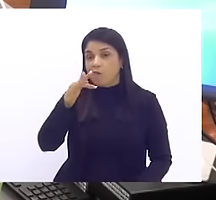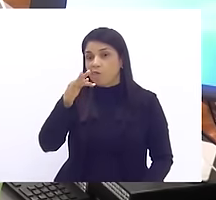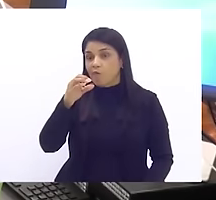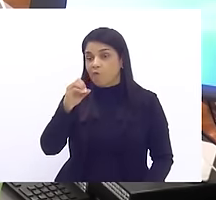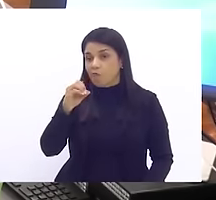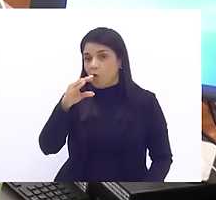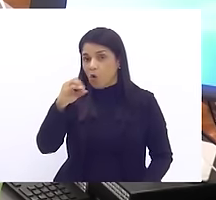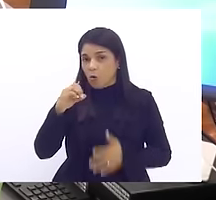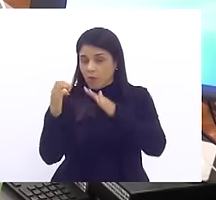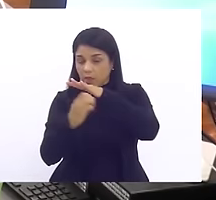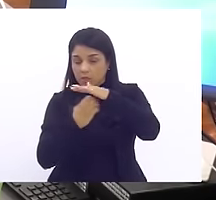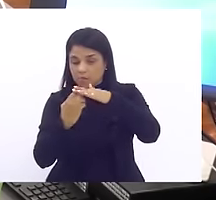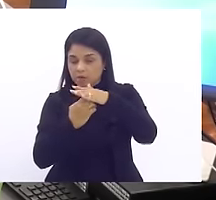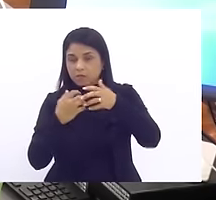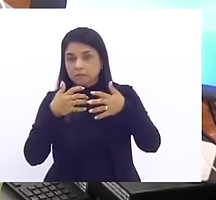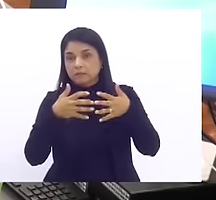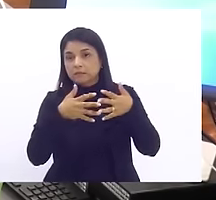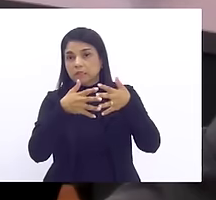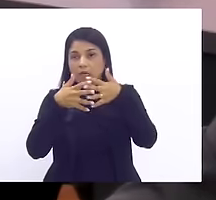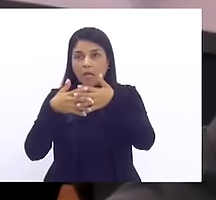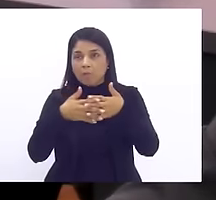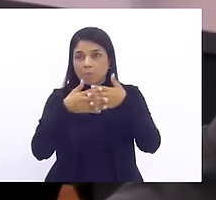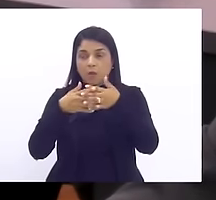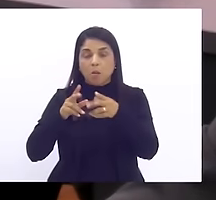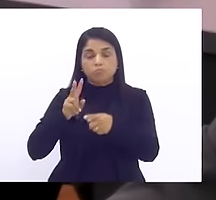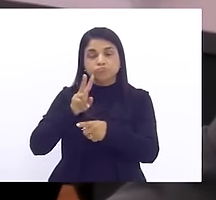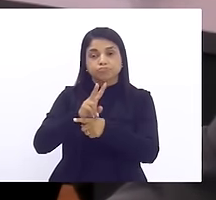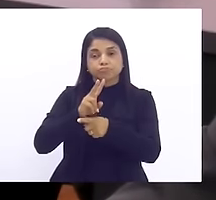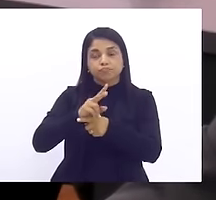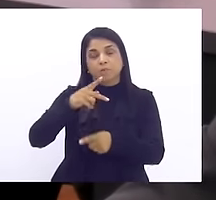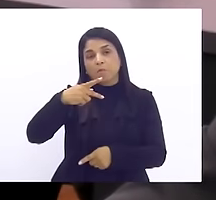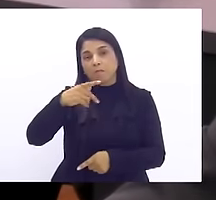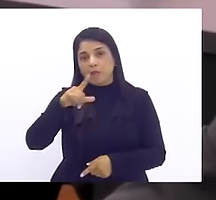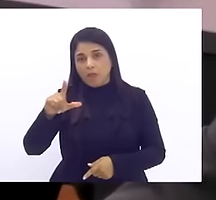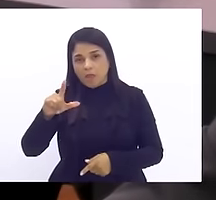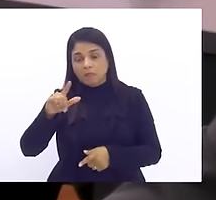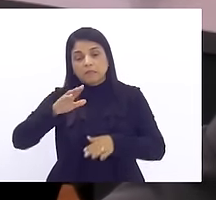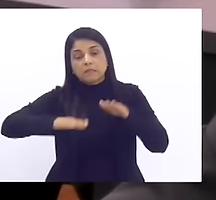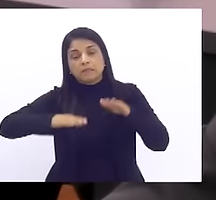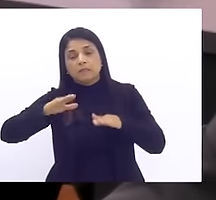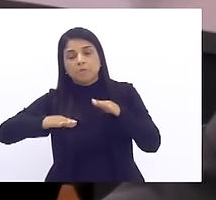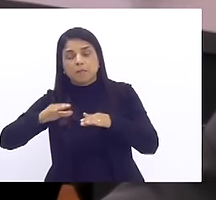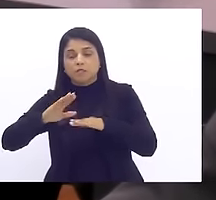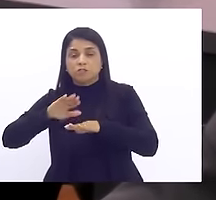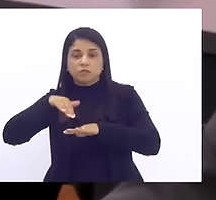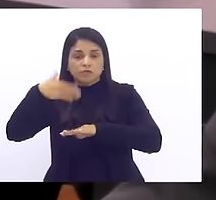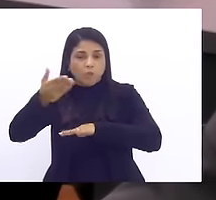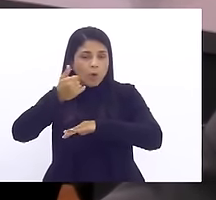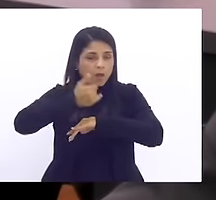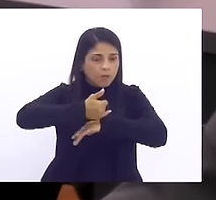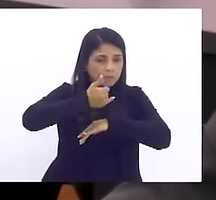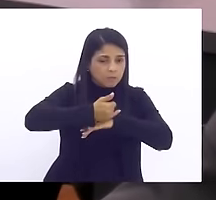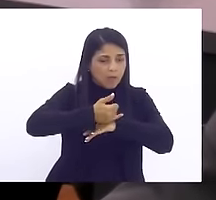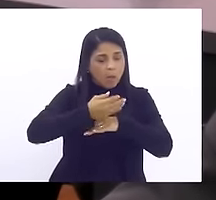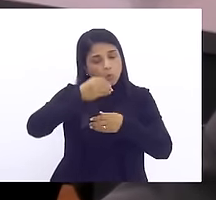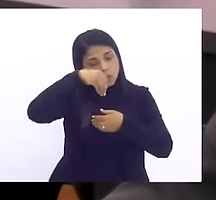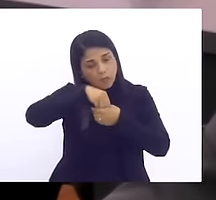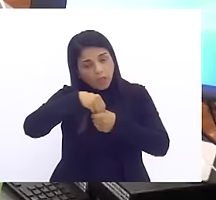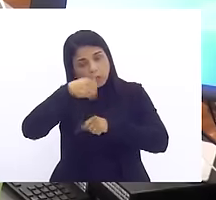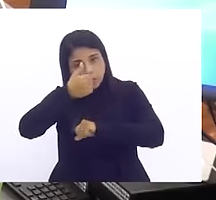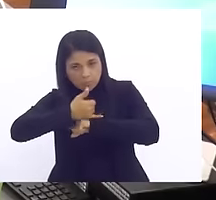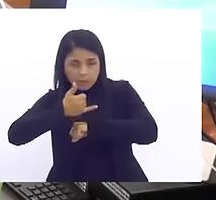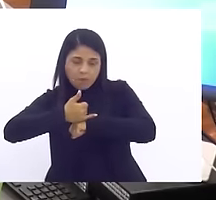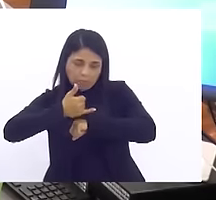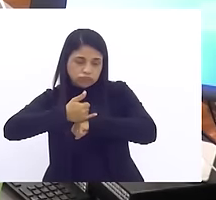seus caminhões para pele Depende de acordo com a demanda que eles faleceu fora da capital sim capital na Capital